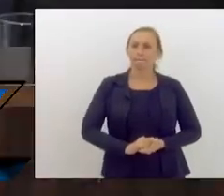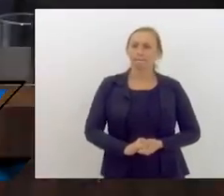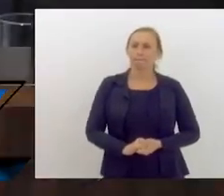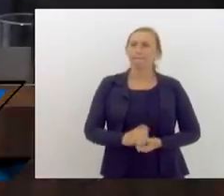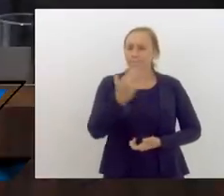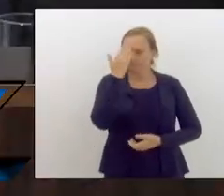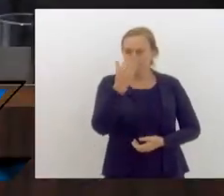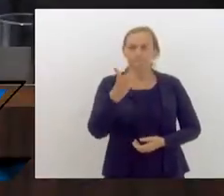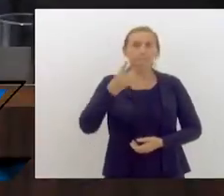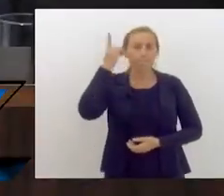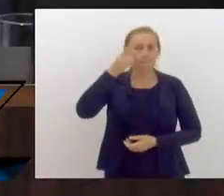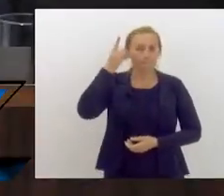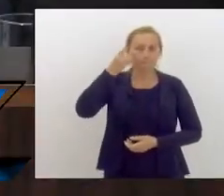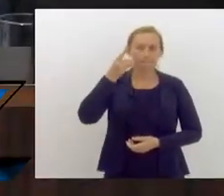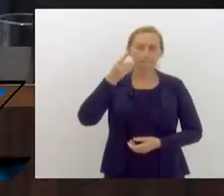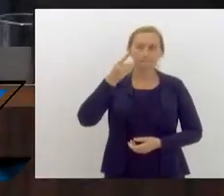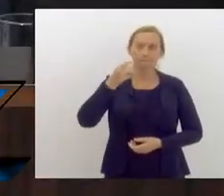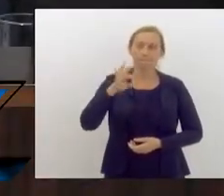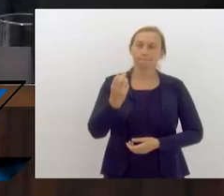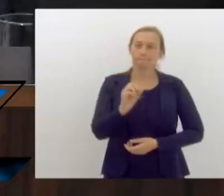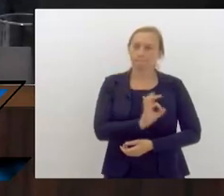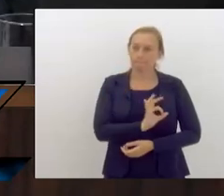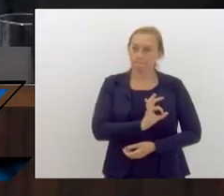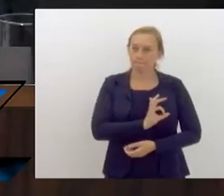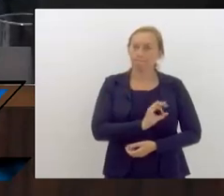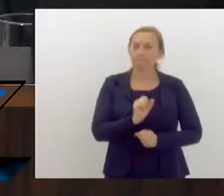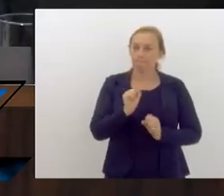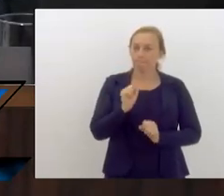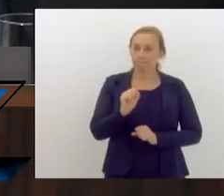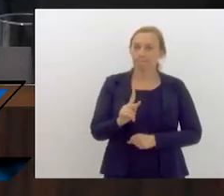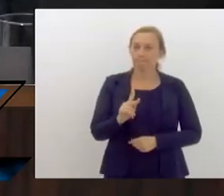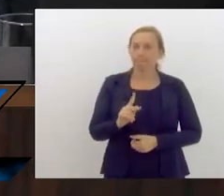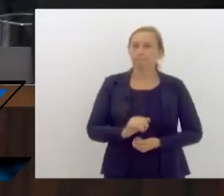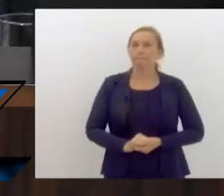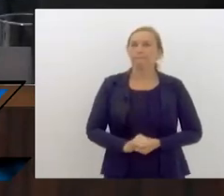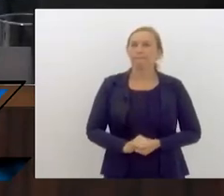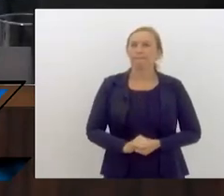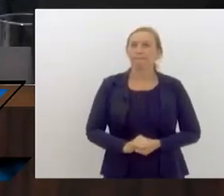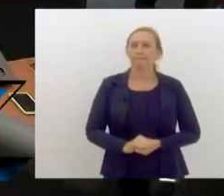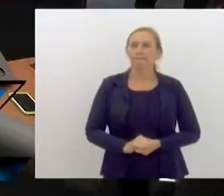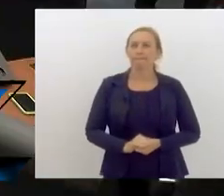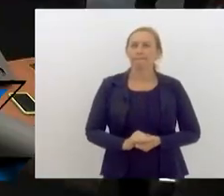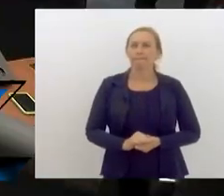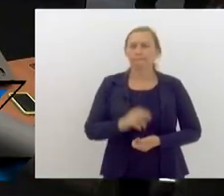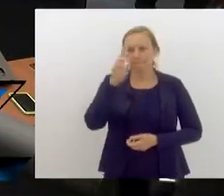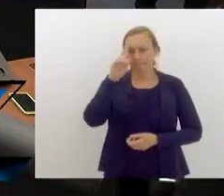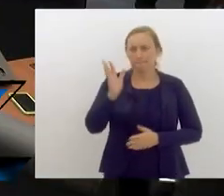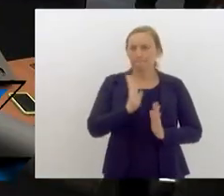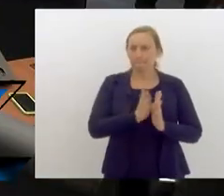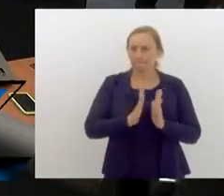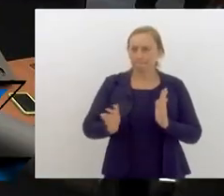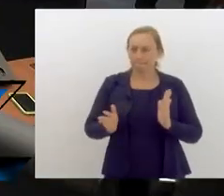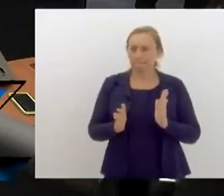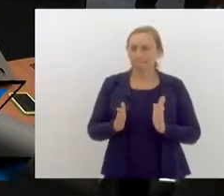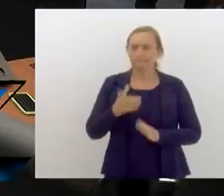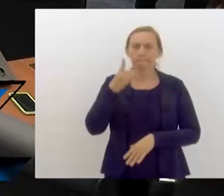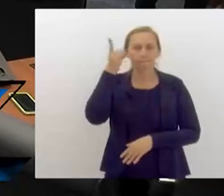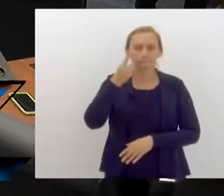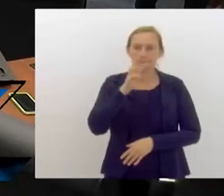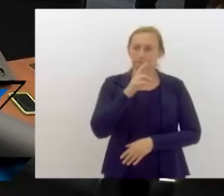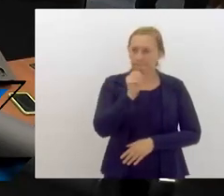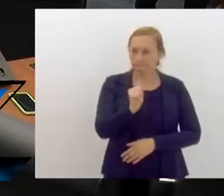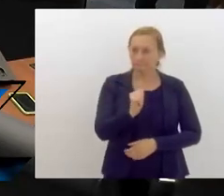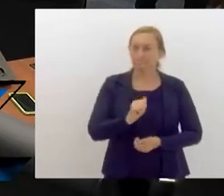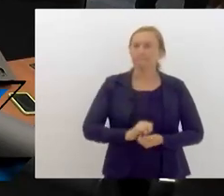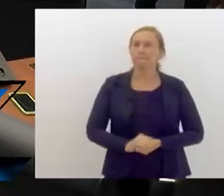Obrigado Deputado Marta Rocha tá não sei fazer uma questão de ordem é uma questão